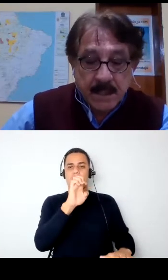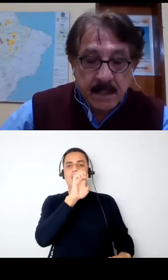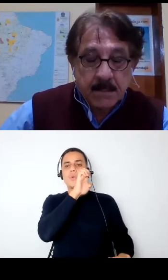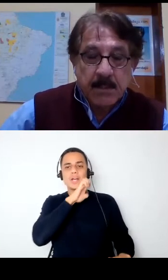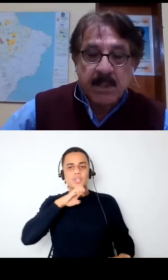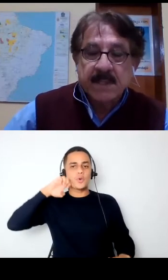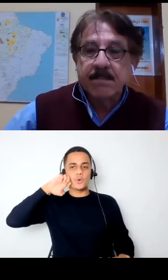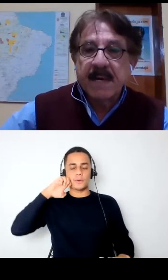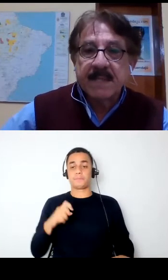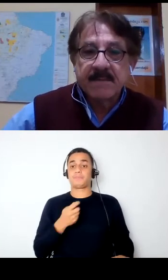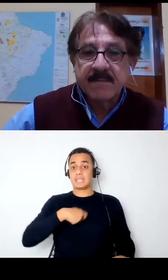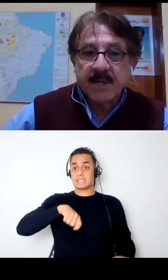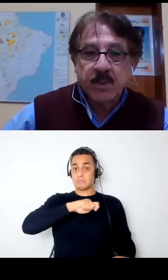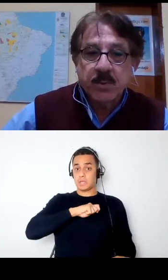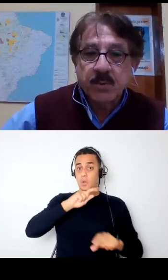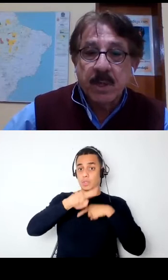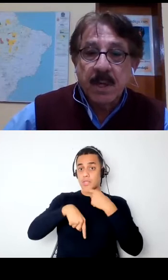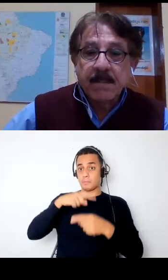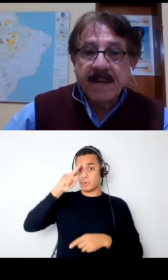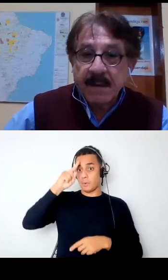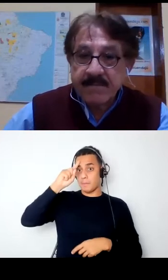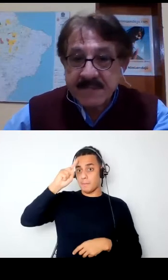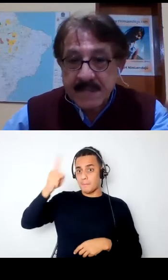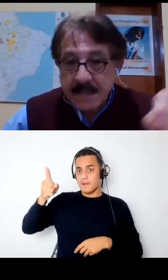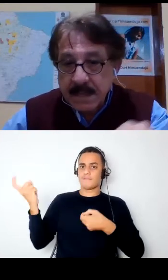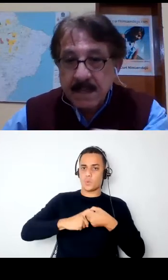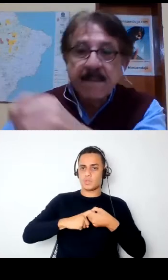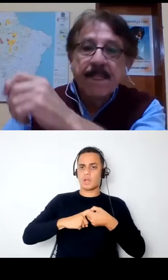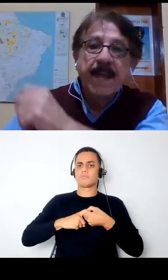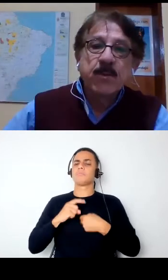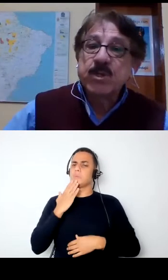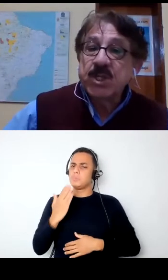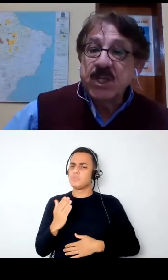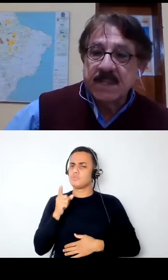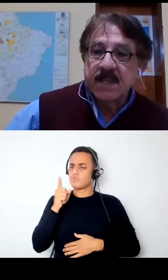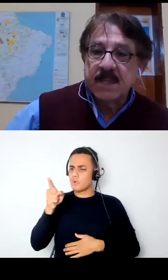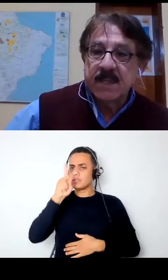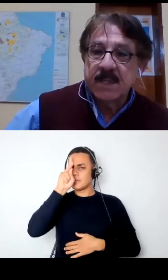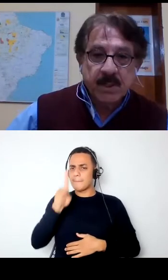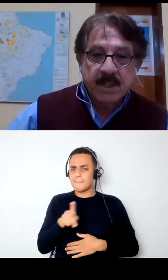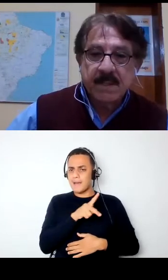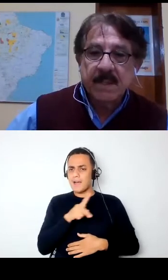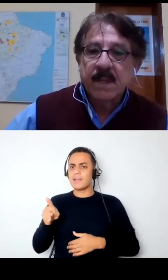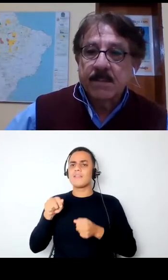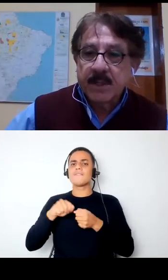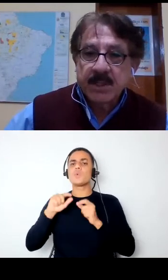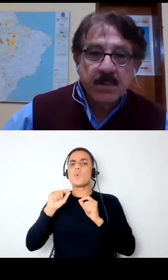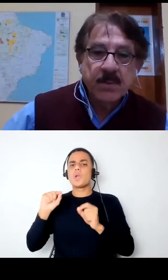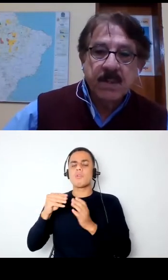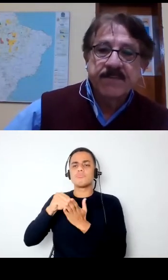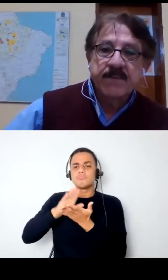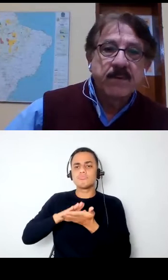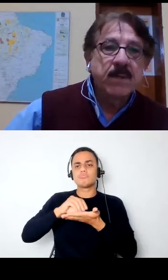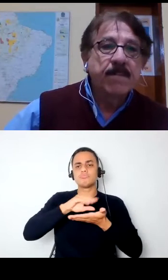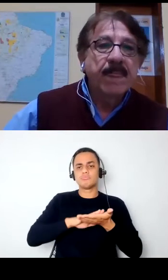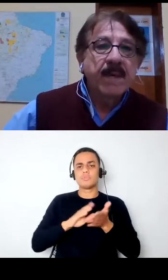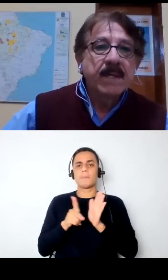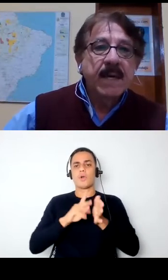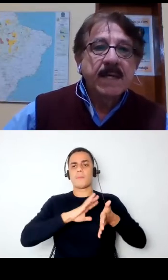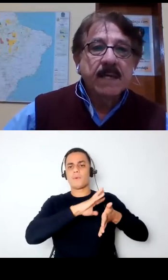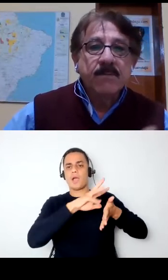e determinam que esse padre vá junto para fazer a notícia do Amazonas. Pode dar um toque, por